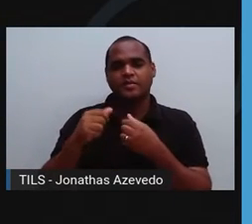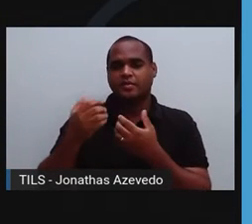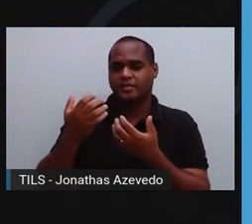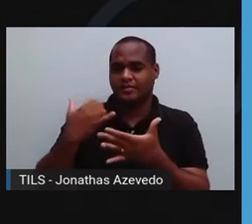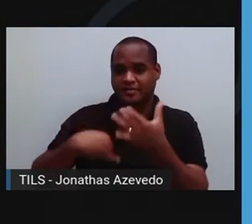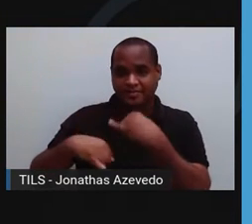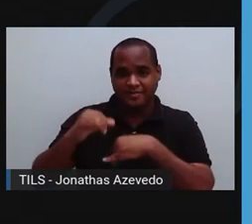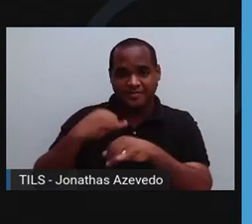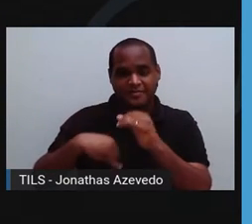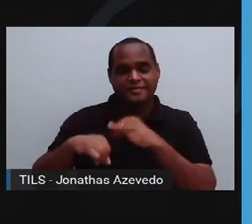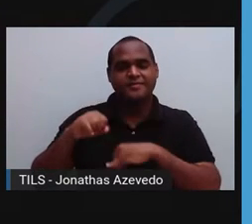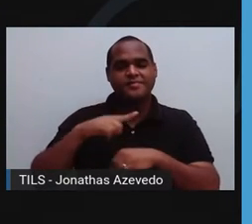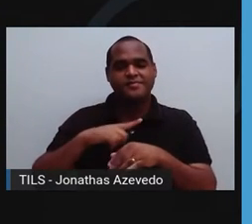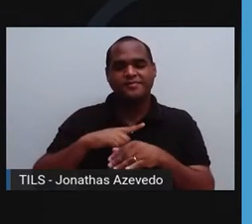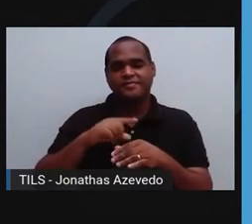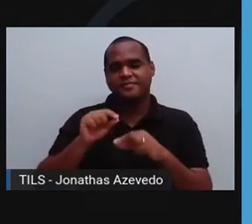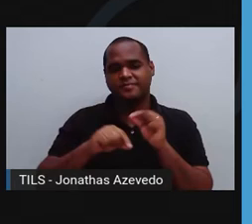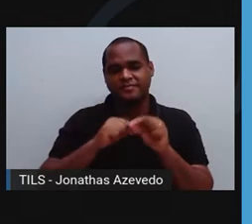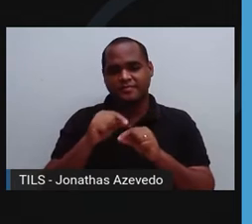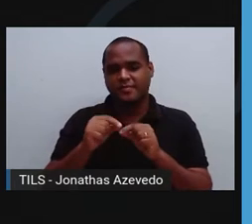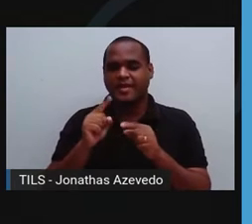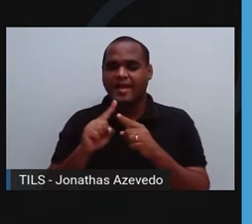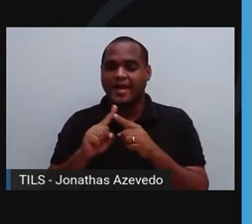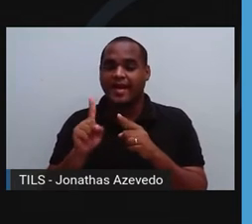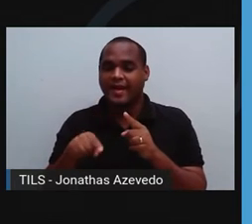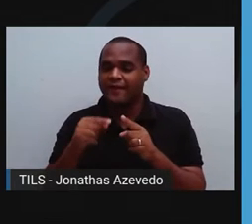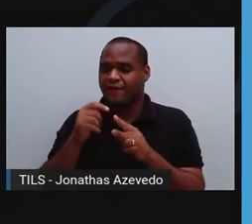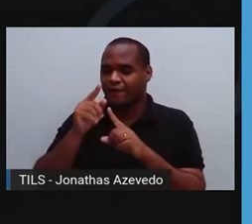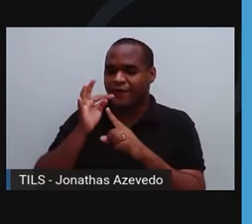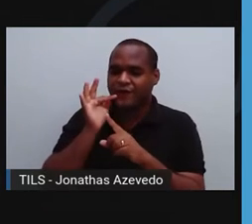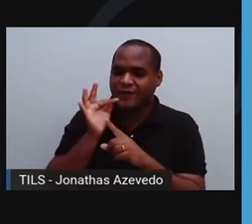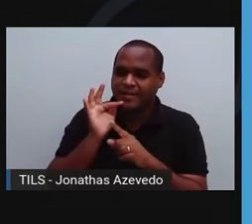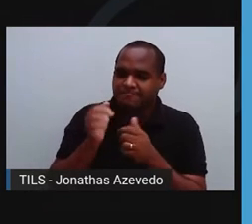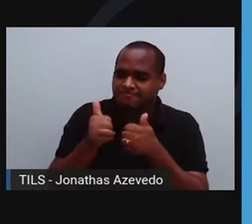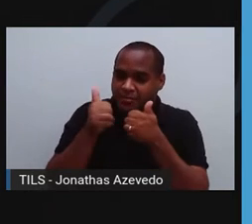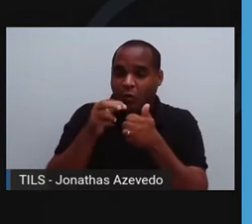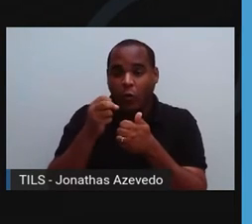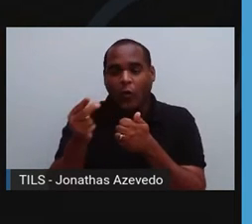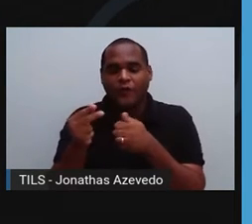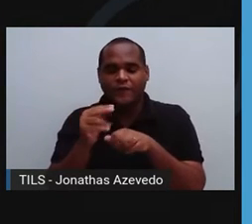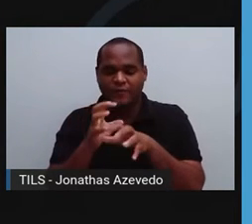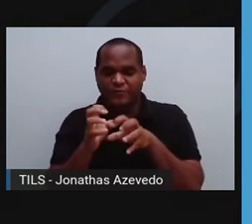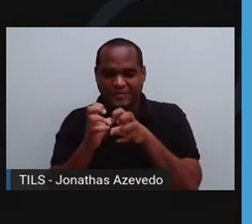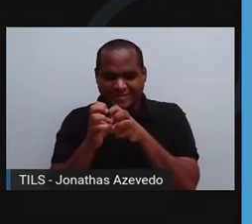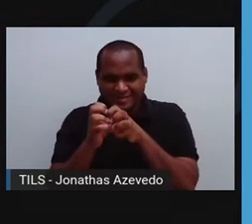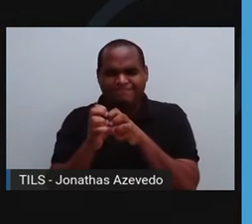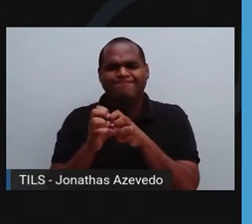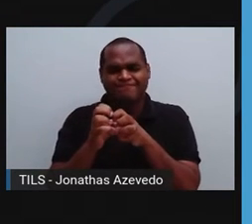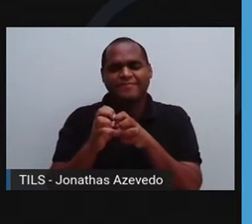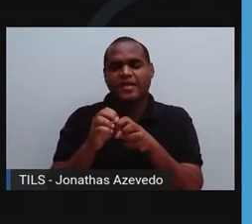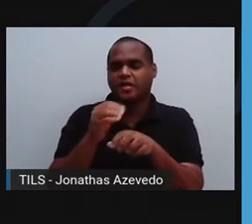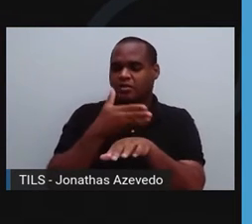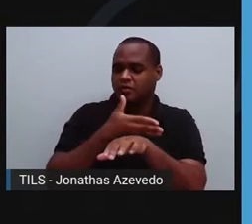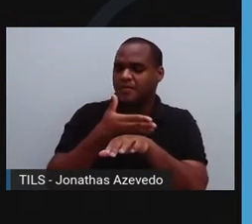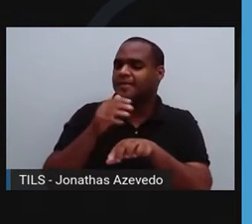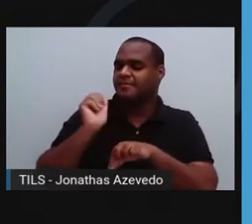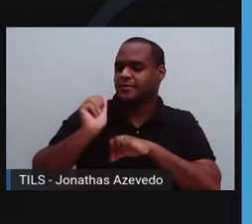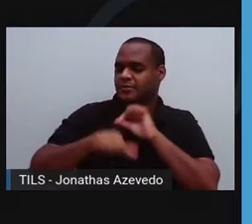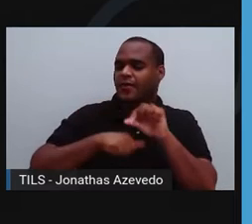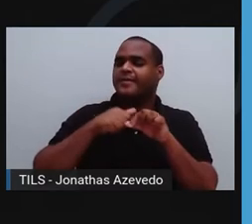matéria. O amadurecimento de uma fruta e a formação de ferrugem são exemplos muito comuns de transformações